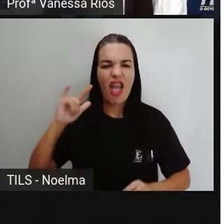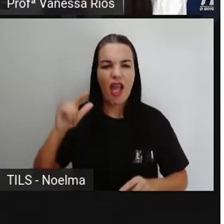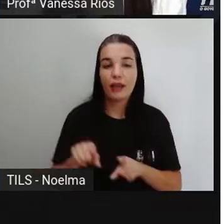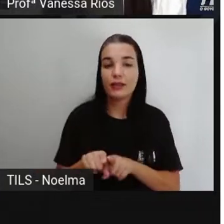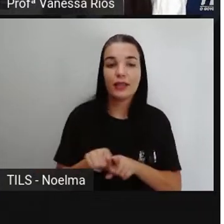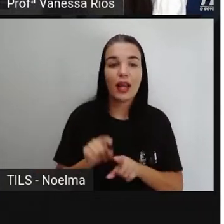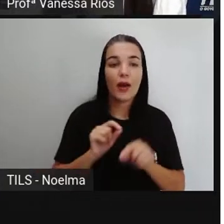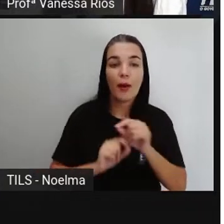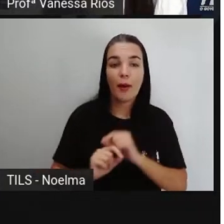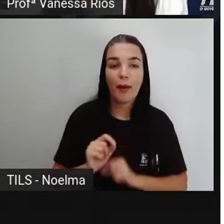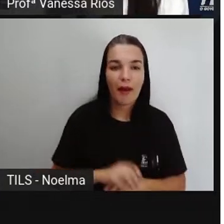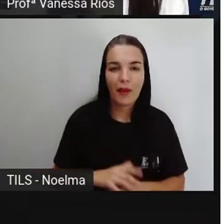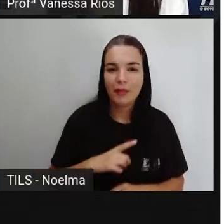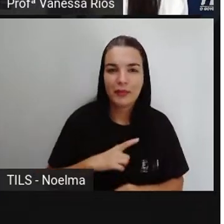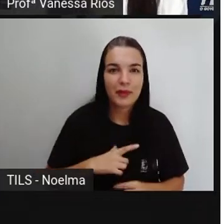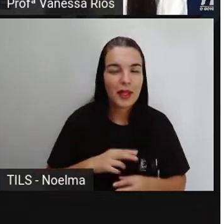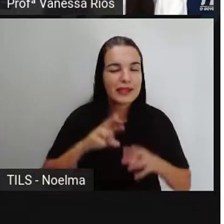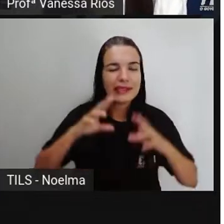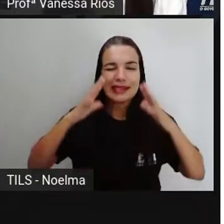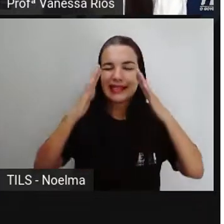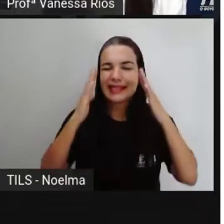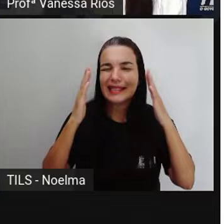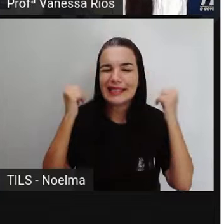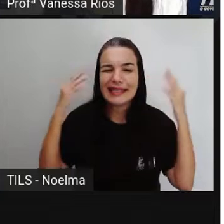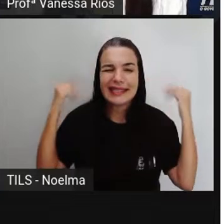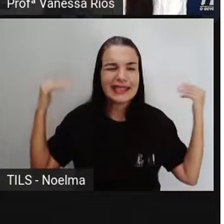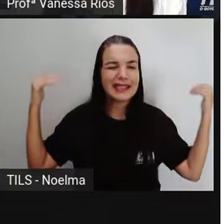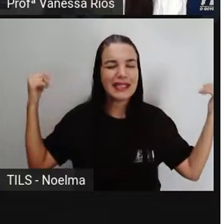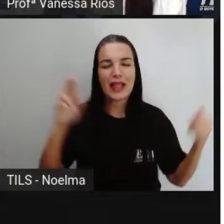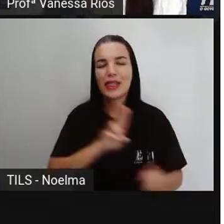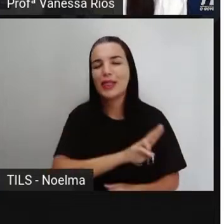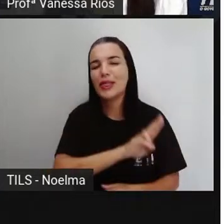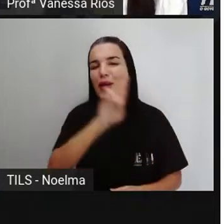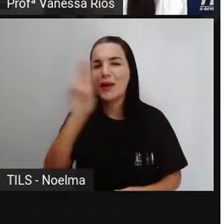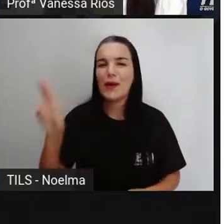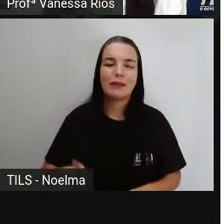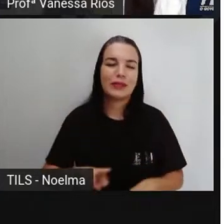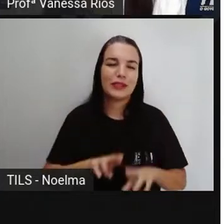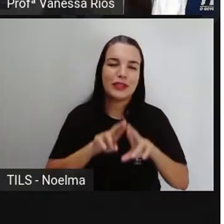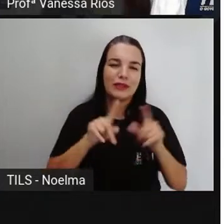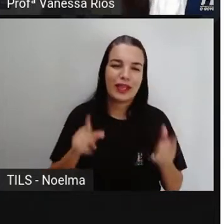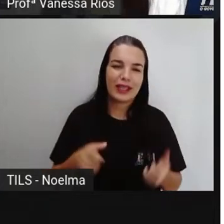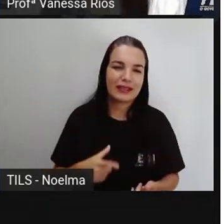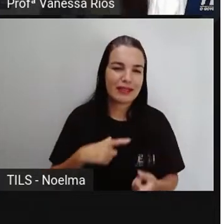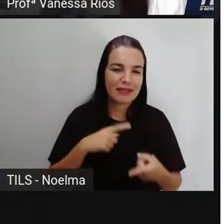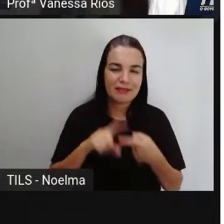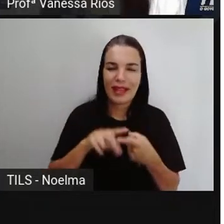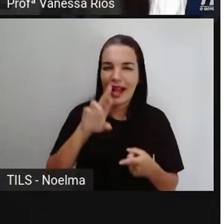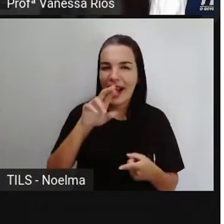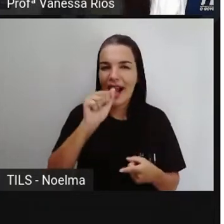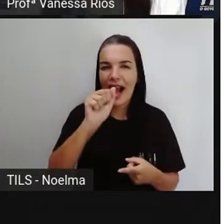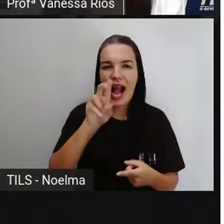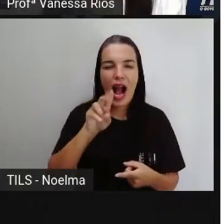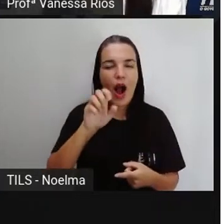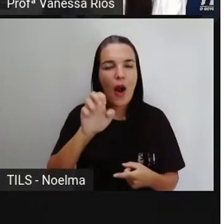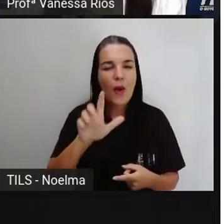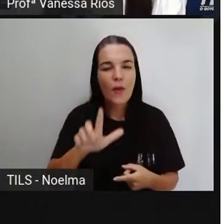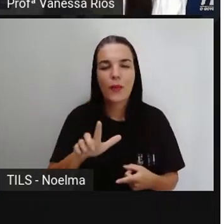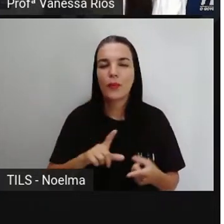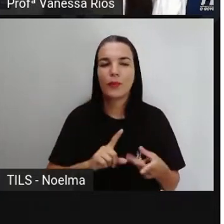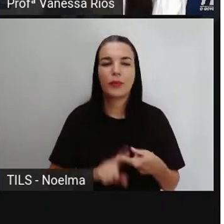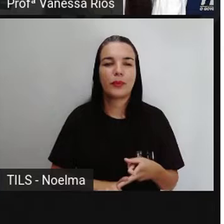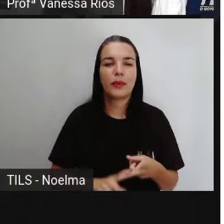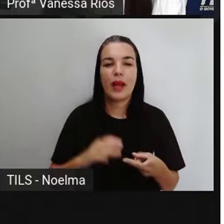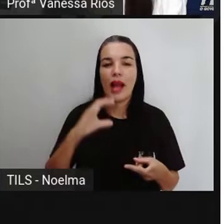Veloso, infinitos nomes desfilam mundo afora, como João Gilberto, Gilberto Gil, Dorival Caymmi,